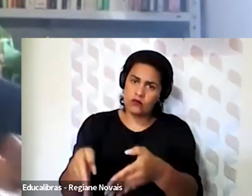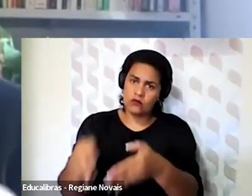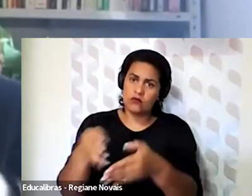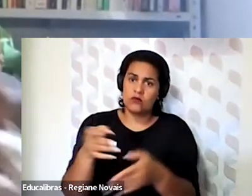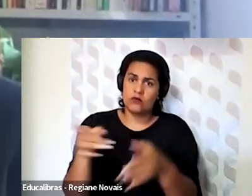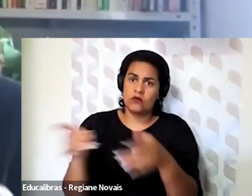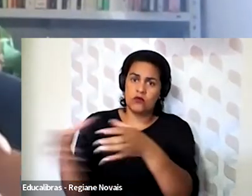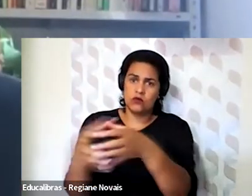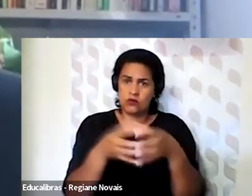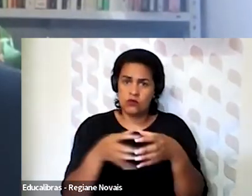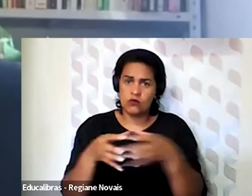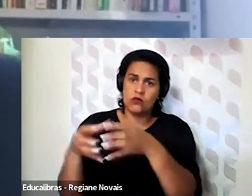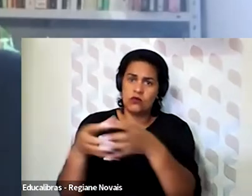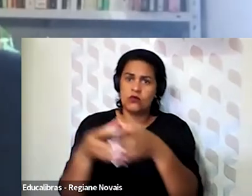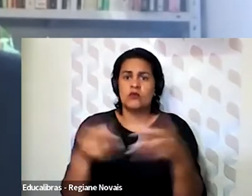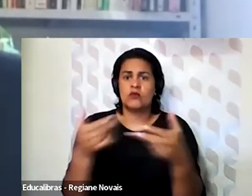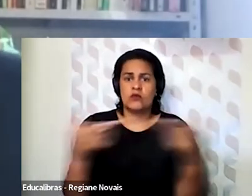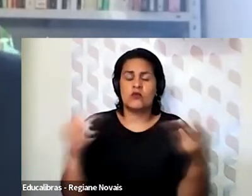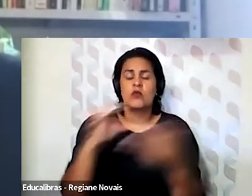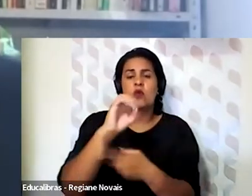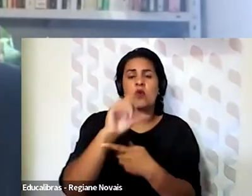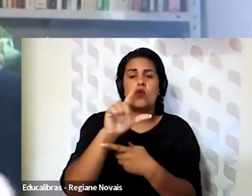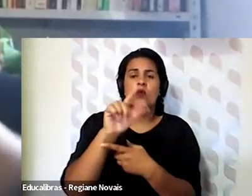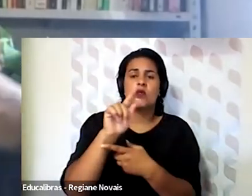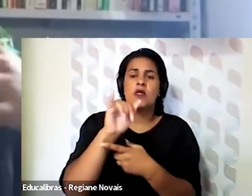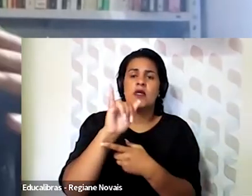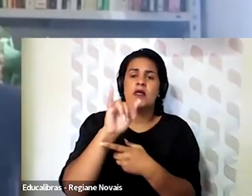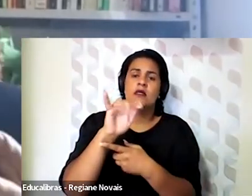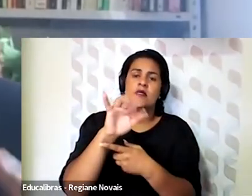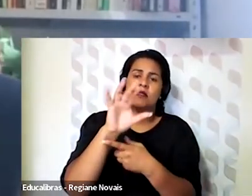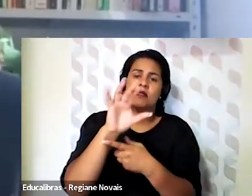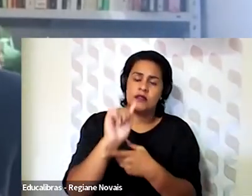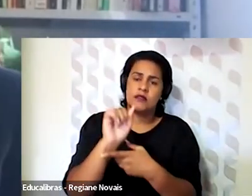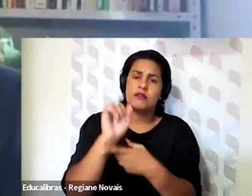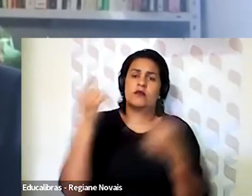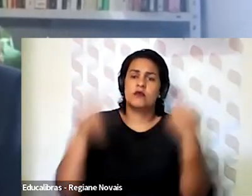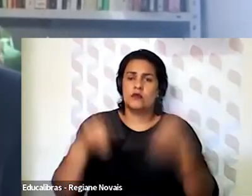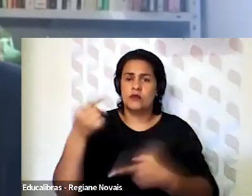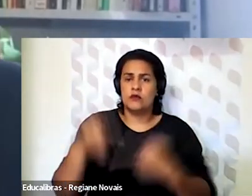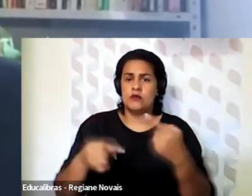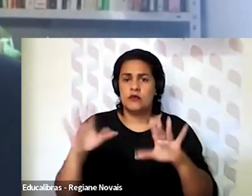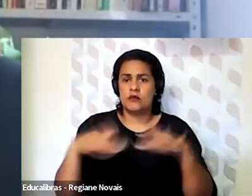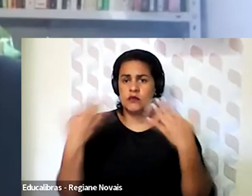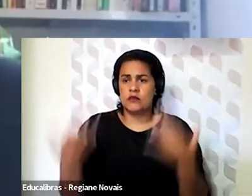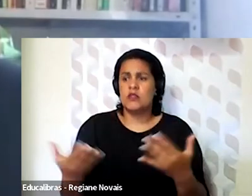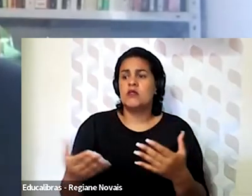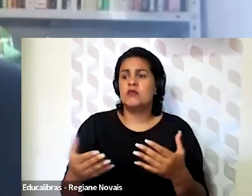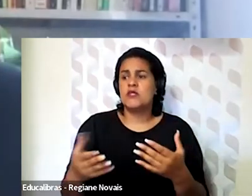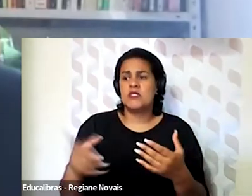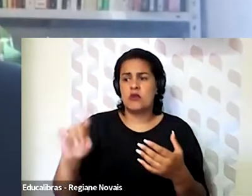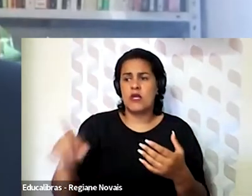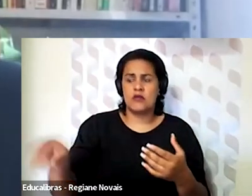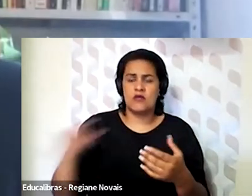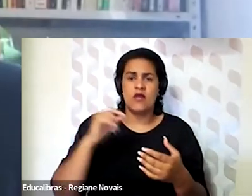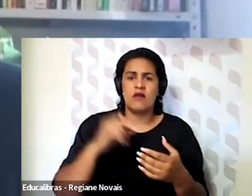das elites, oligarquias políticas e elites econômicas. Então, o Brasil é um país muito complexo, que não dá para debater em